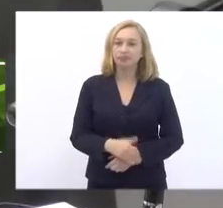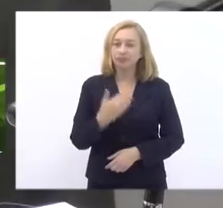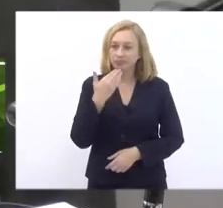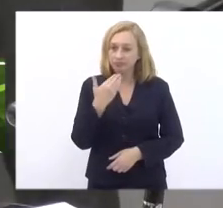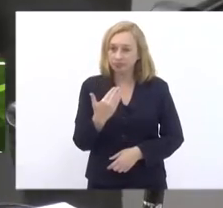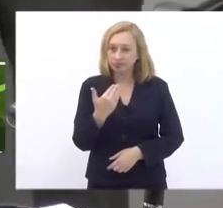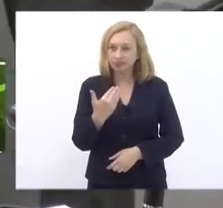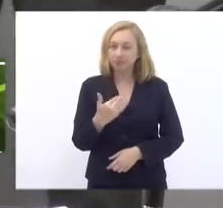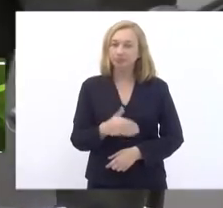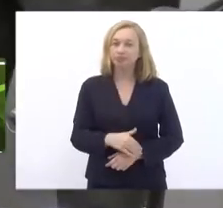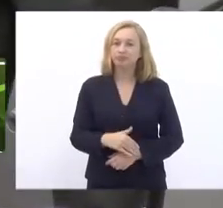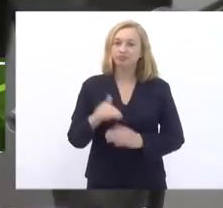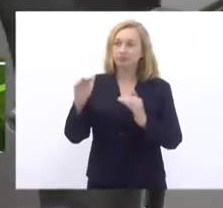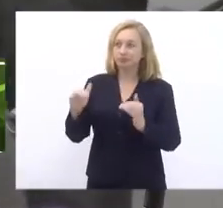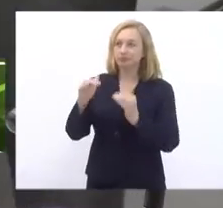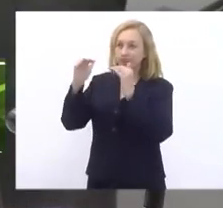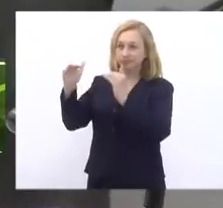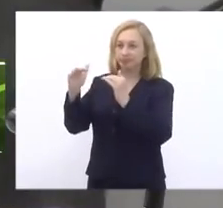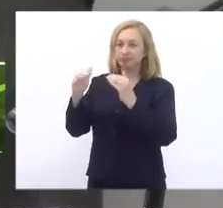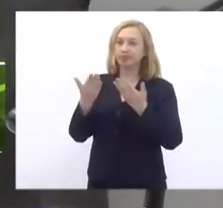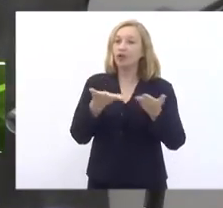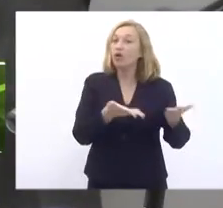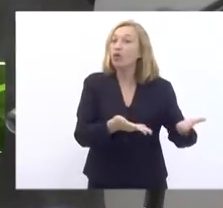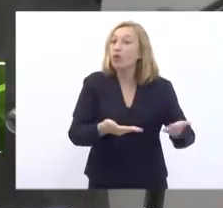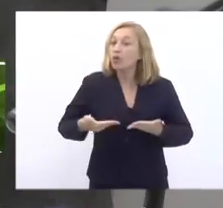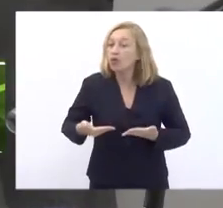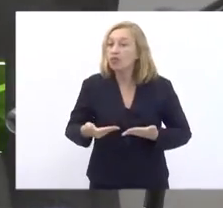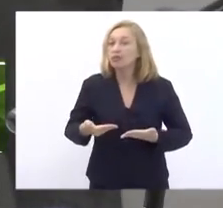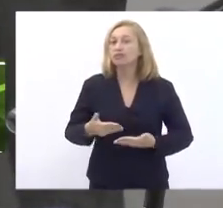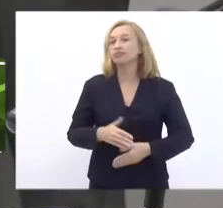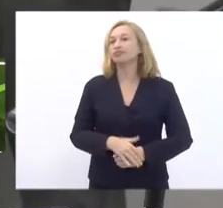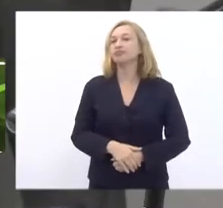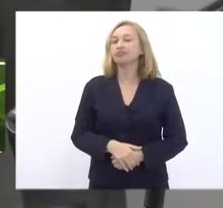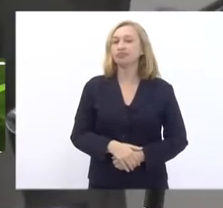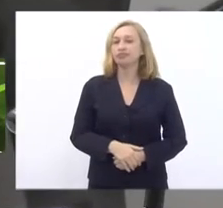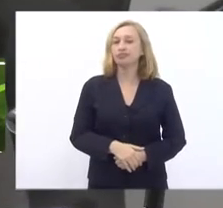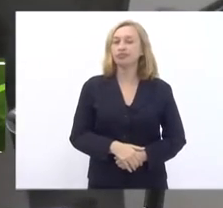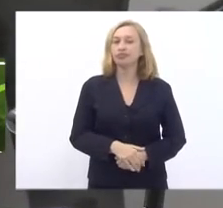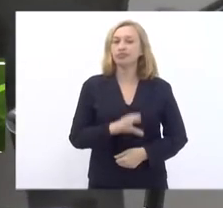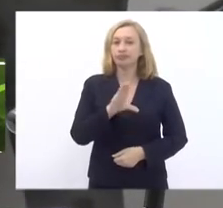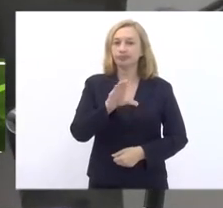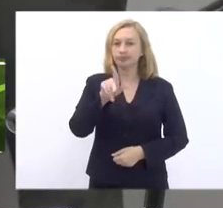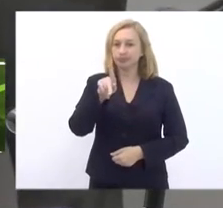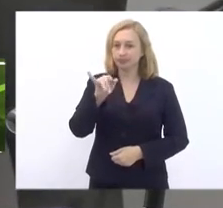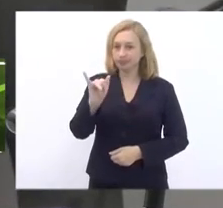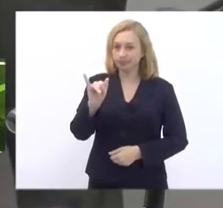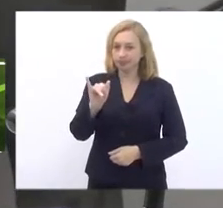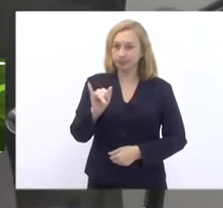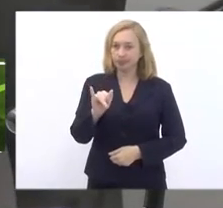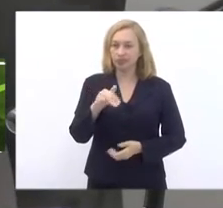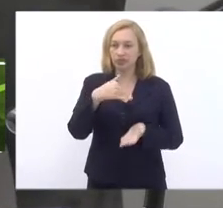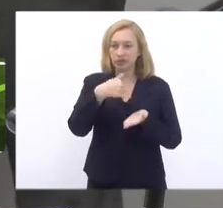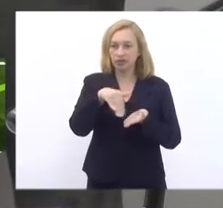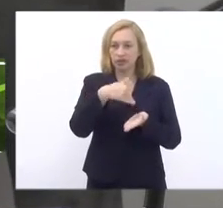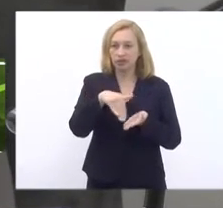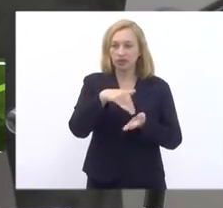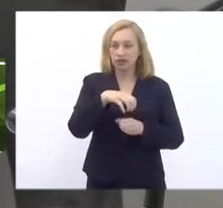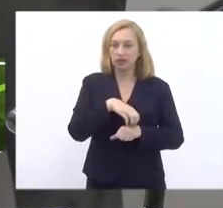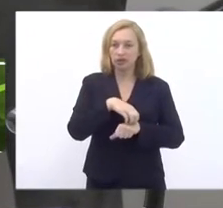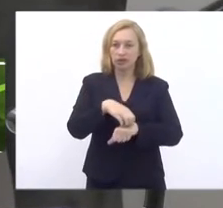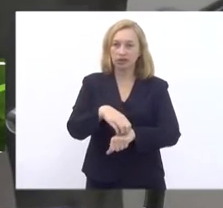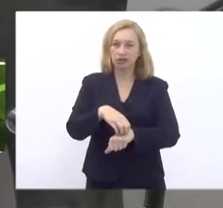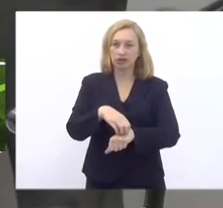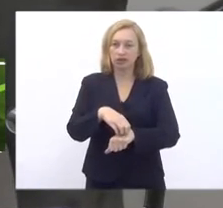de Vossa Excelência para convidar para estar nessa CPI o secretário de Transporte,